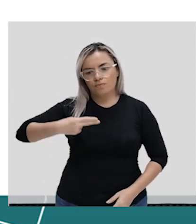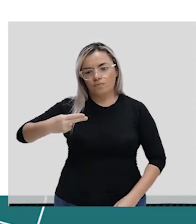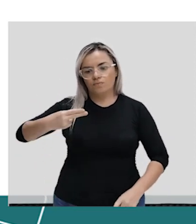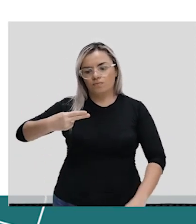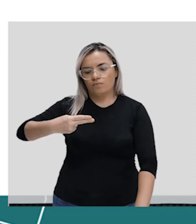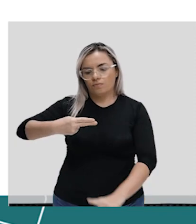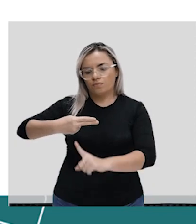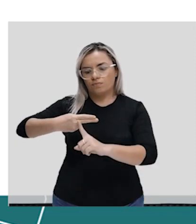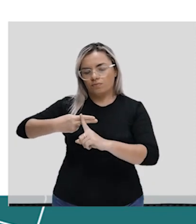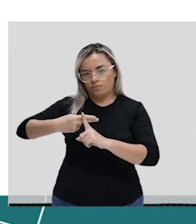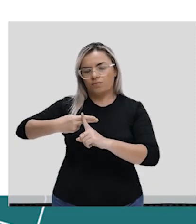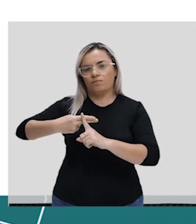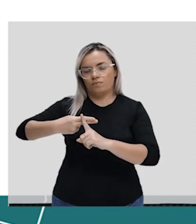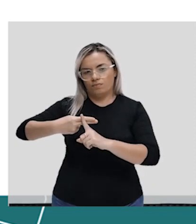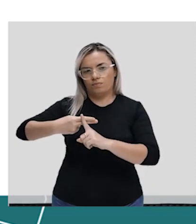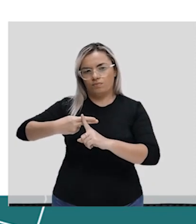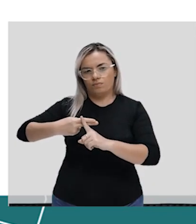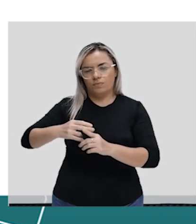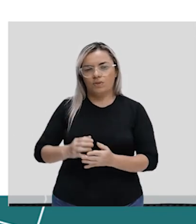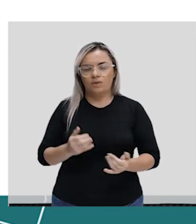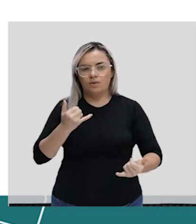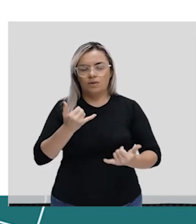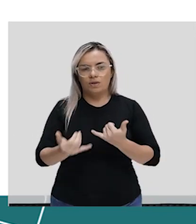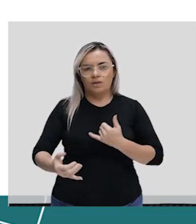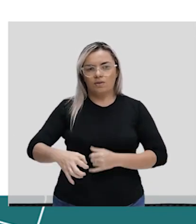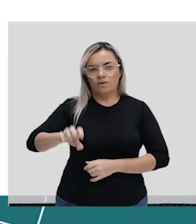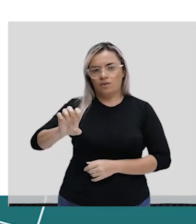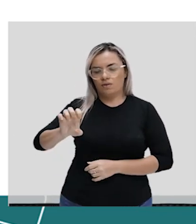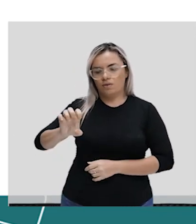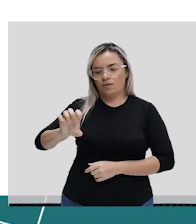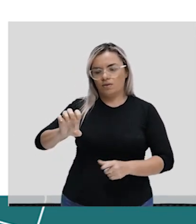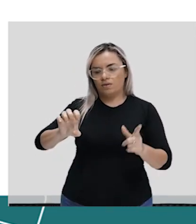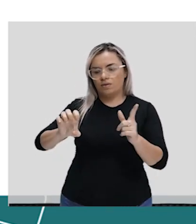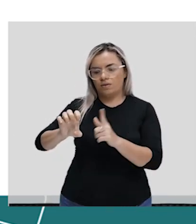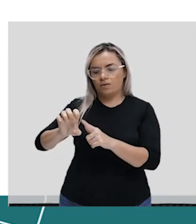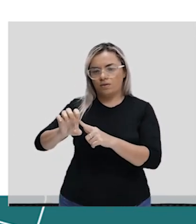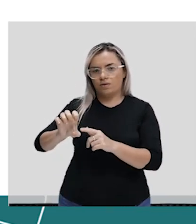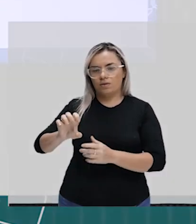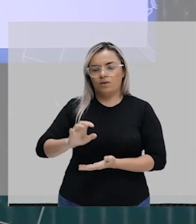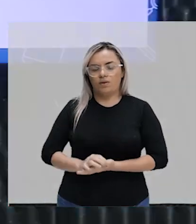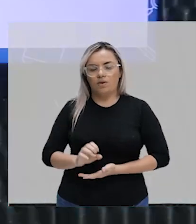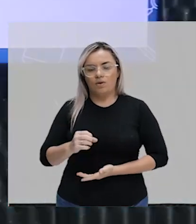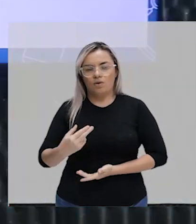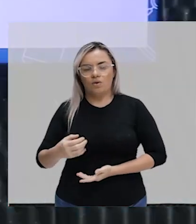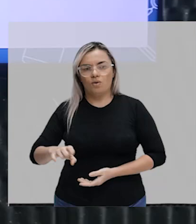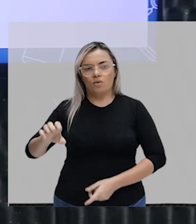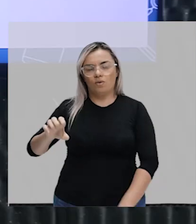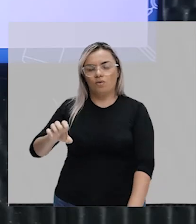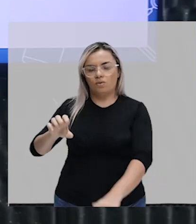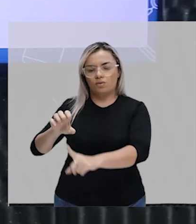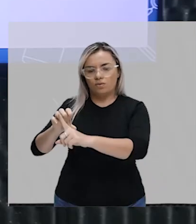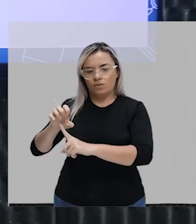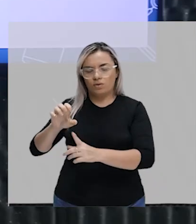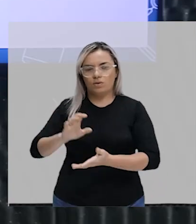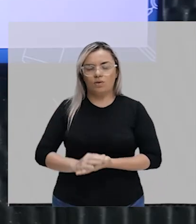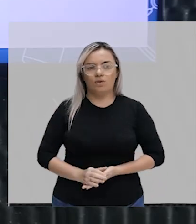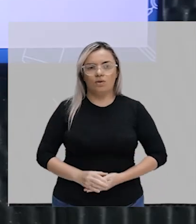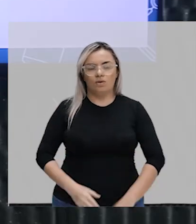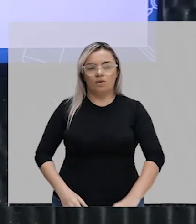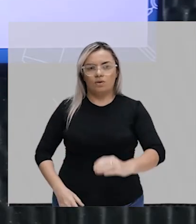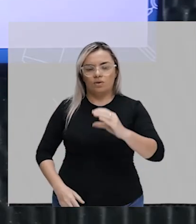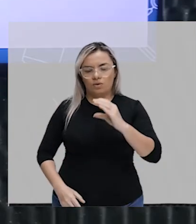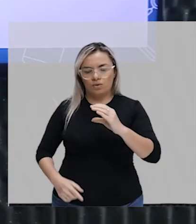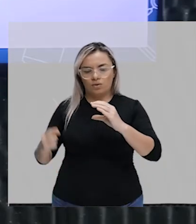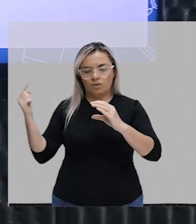bem parecido, né, com o pertence e com o não pertence. O pertence é o ezinho, o não pertence é o ezinho cortado, tá? Contém e não contém. O contém